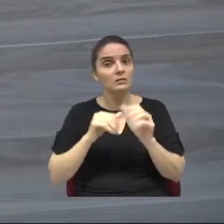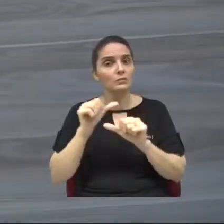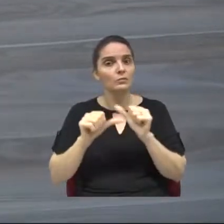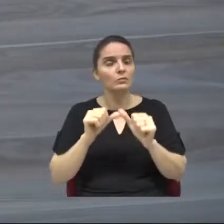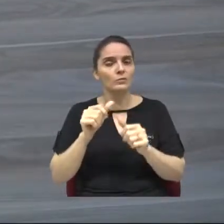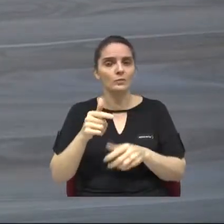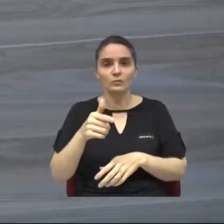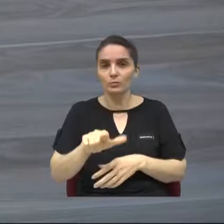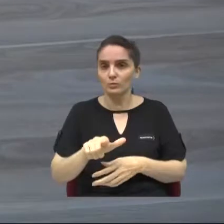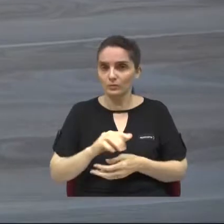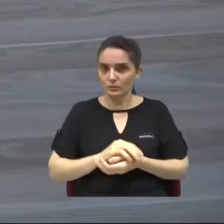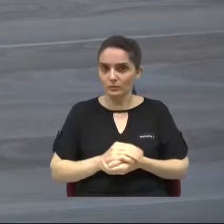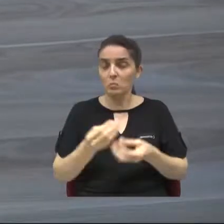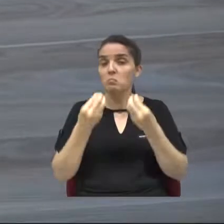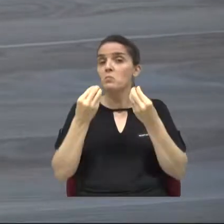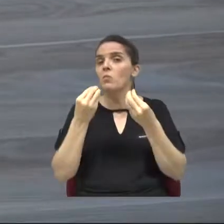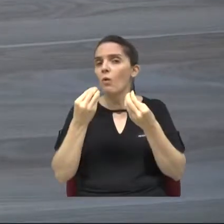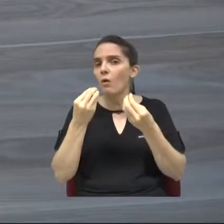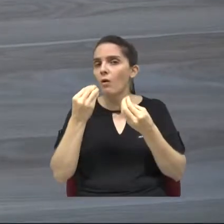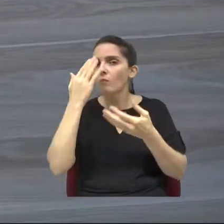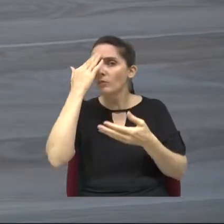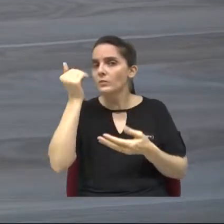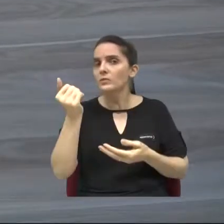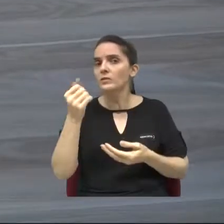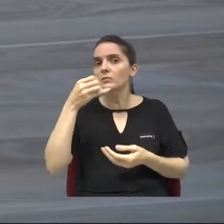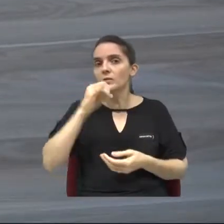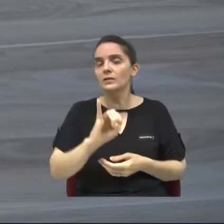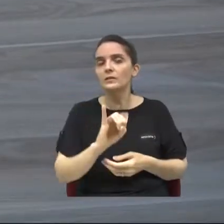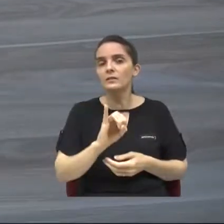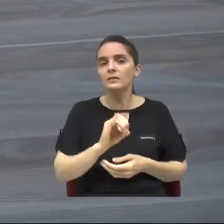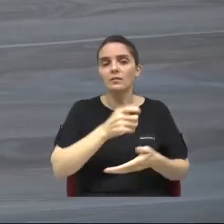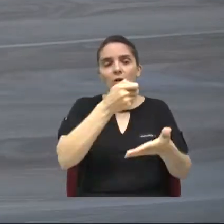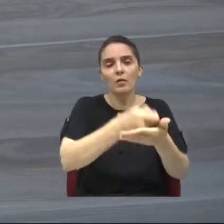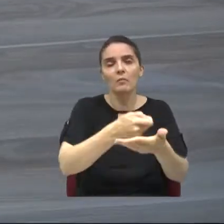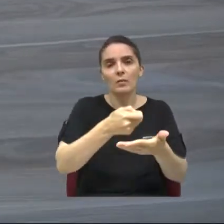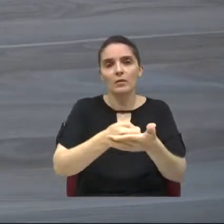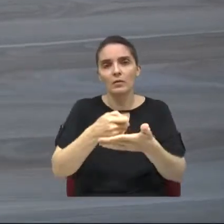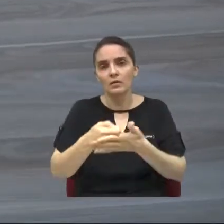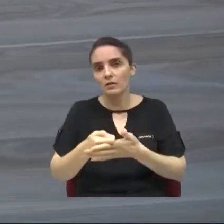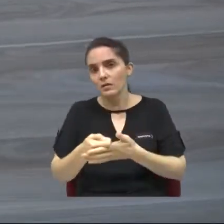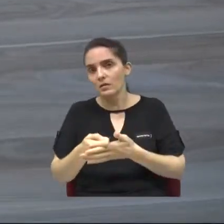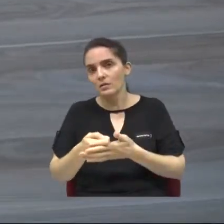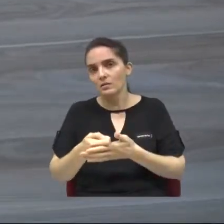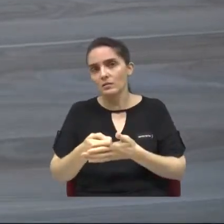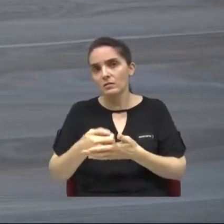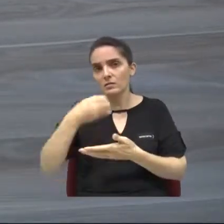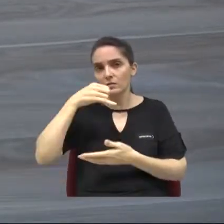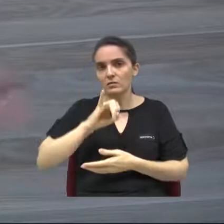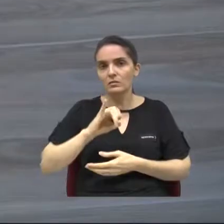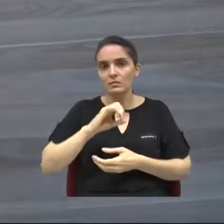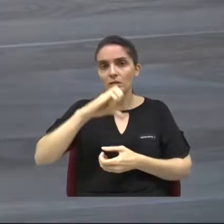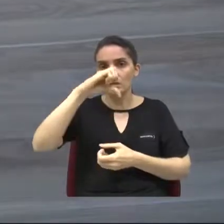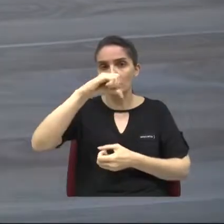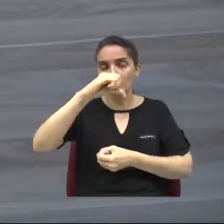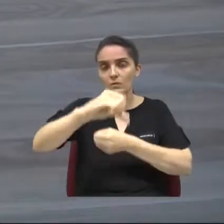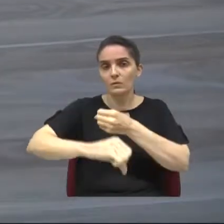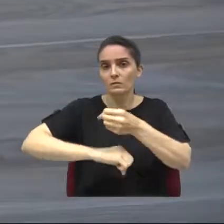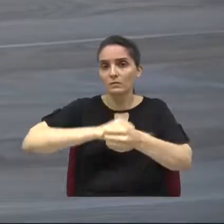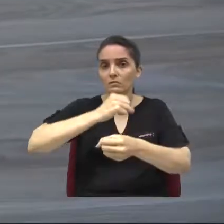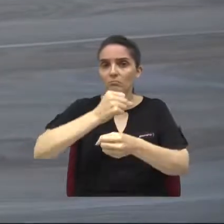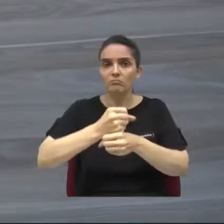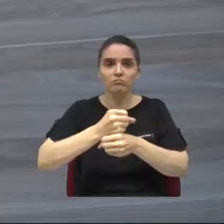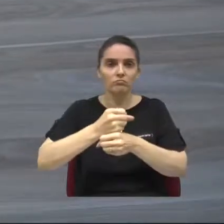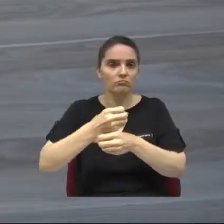se existe uma dívida? Quando eu for usar, daqui 9 anos, tem que ter um impacto. Eu não vou prever futuro.